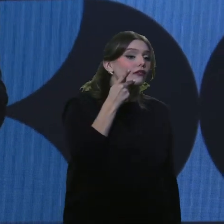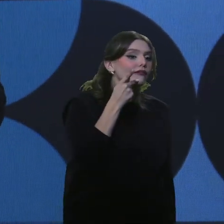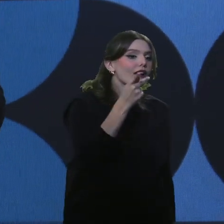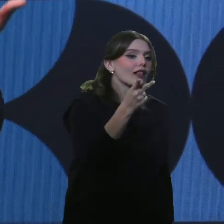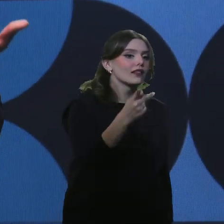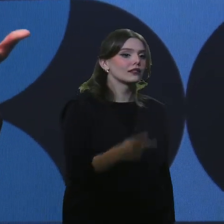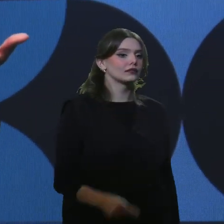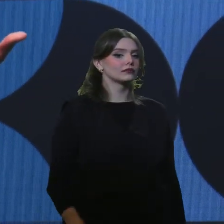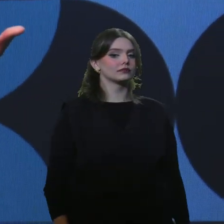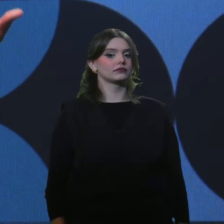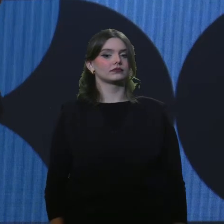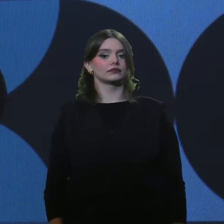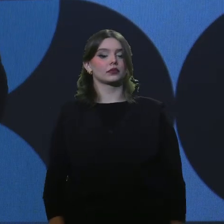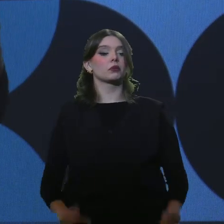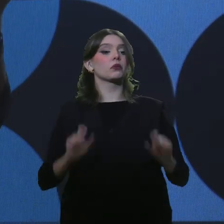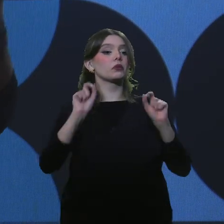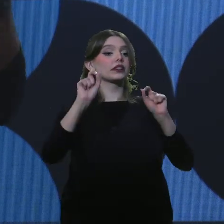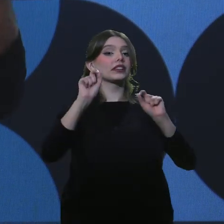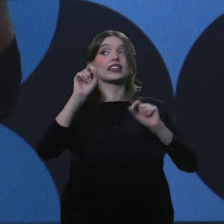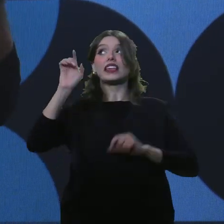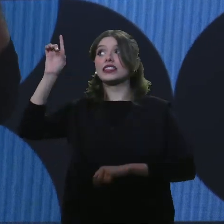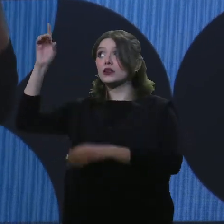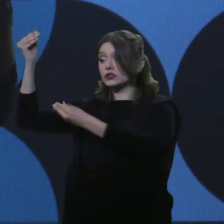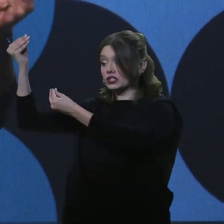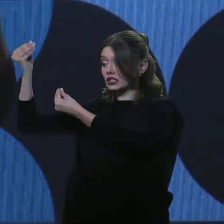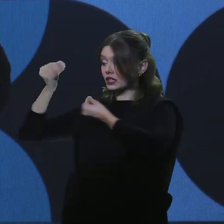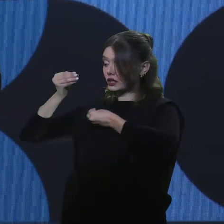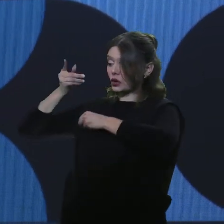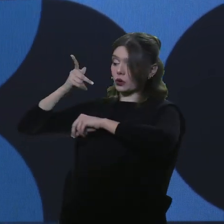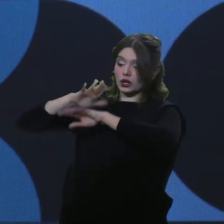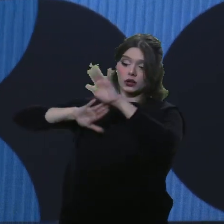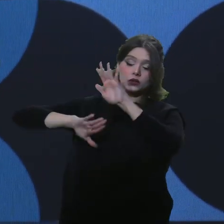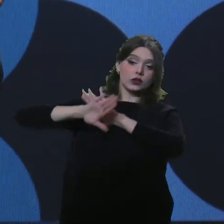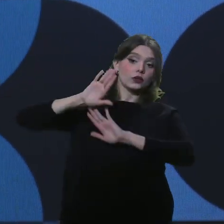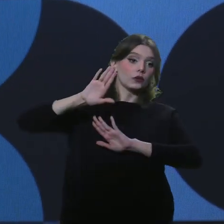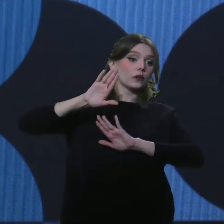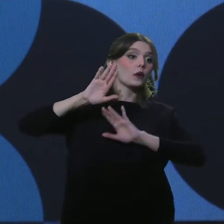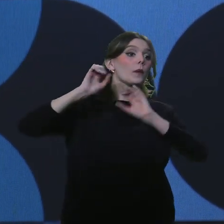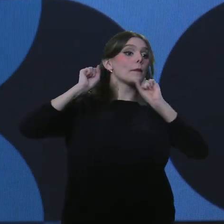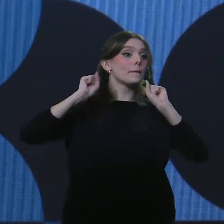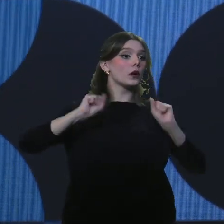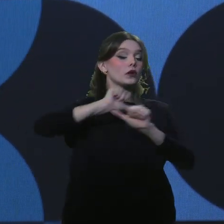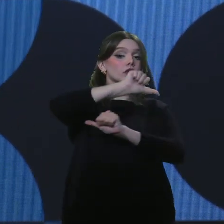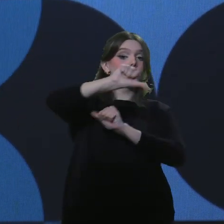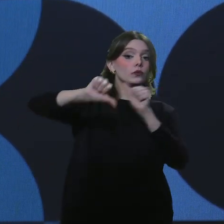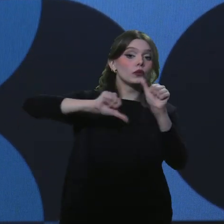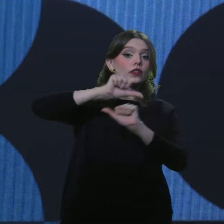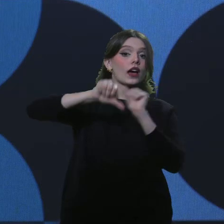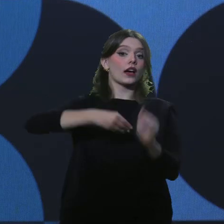Isso que Deus colocou na tua mão pode abençoar, pode mudar a eternidade de pessoas que estão ao teu redor.